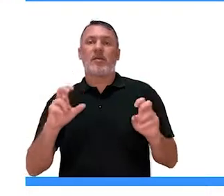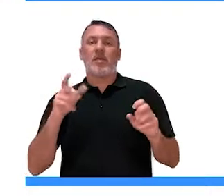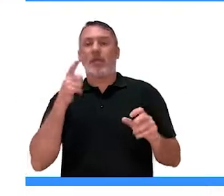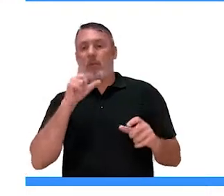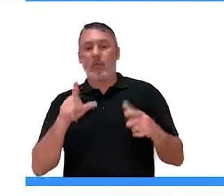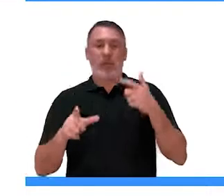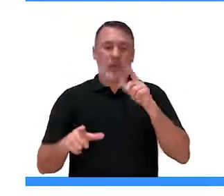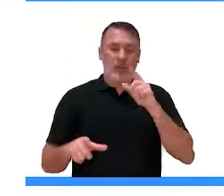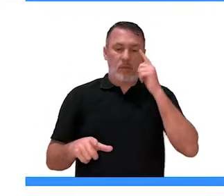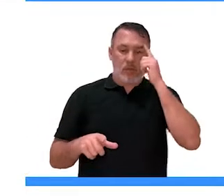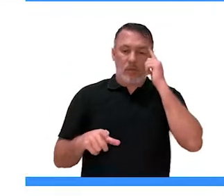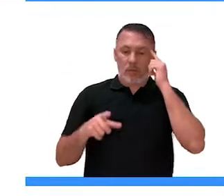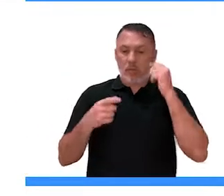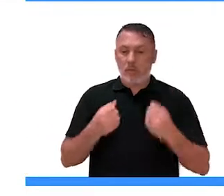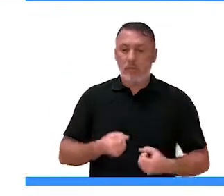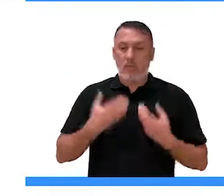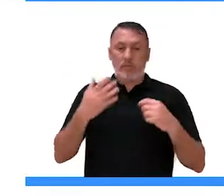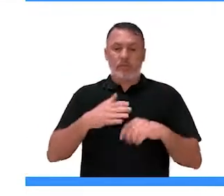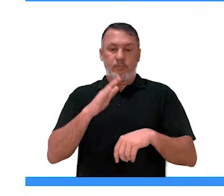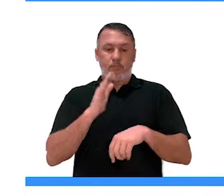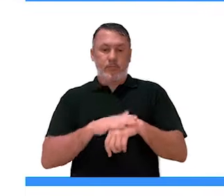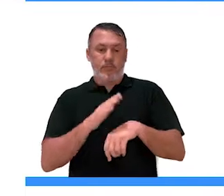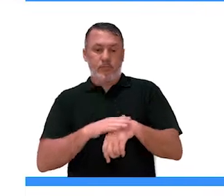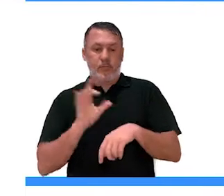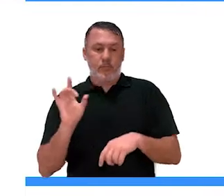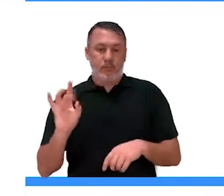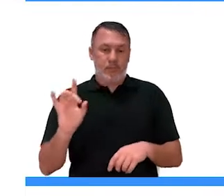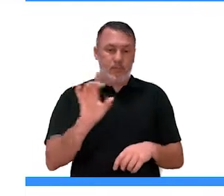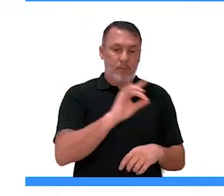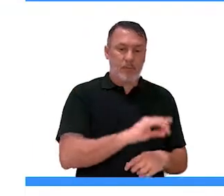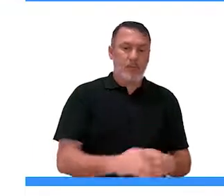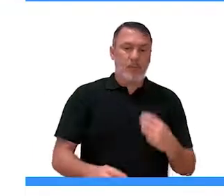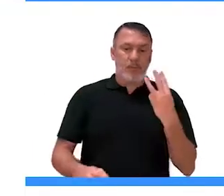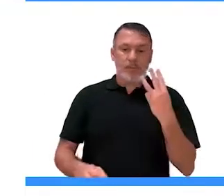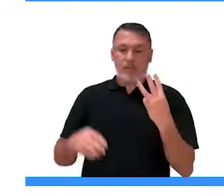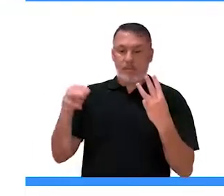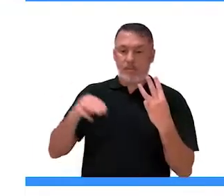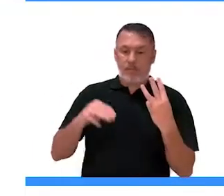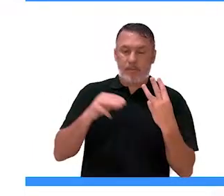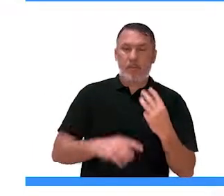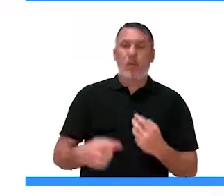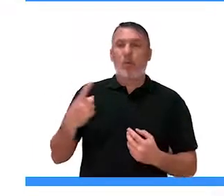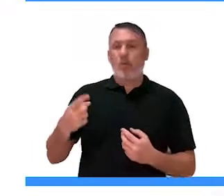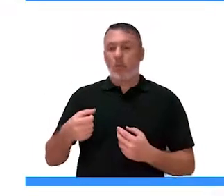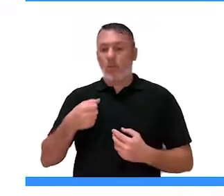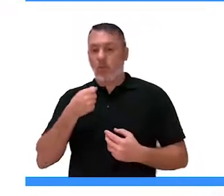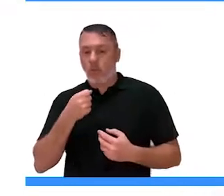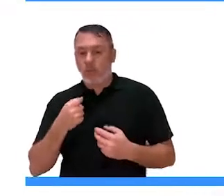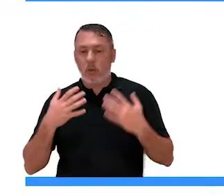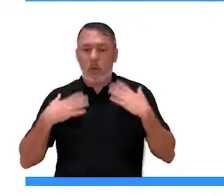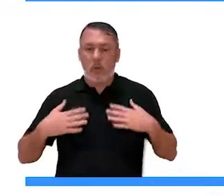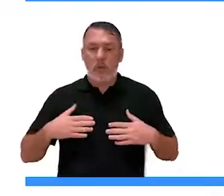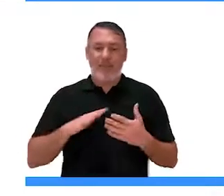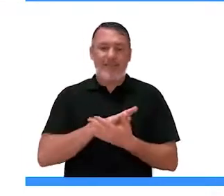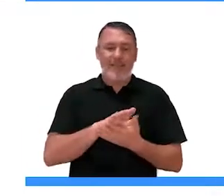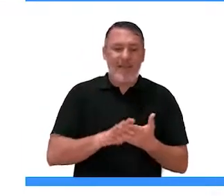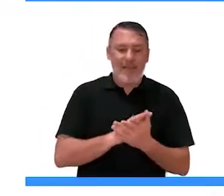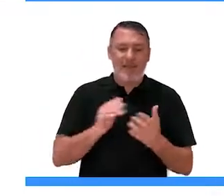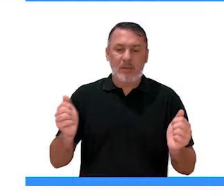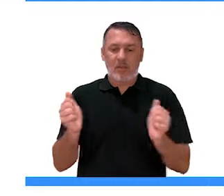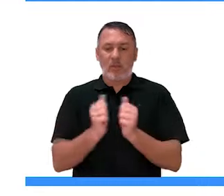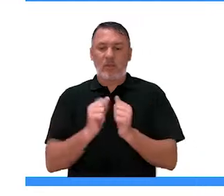línguas. Poemas de autoria própria, 3 minutos, um microfone, sem figurino, nem adereços,